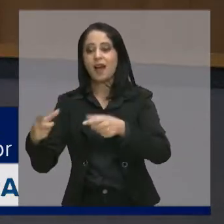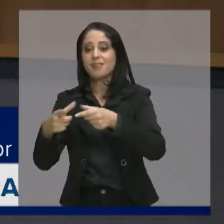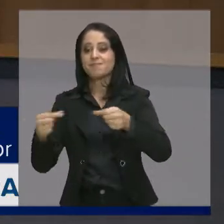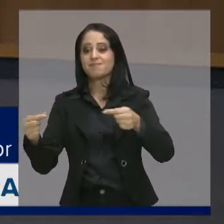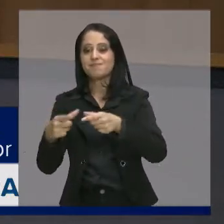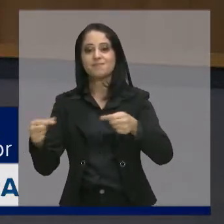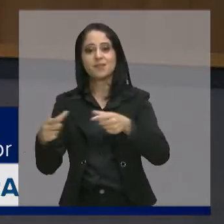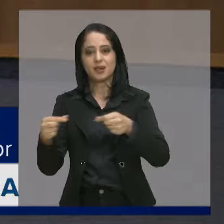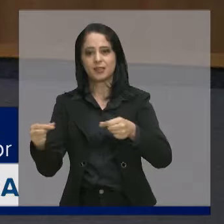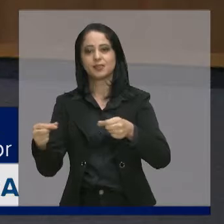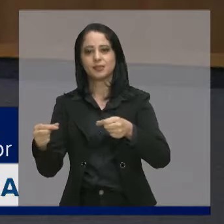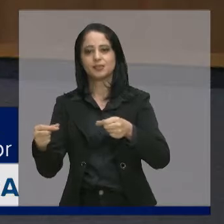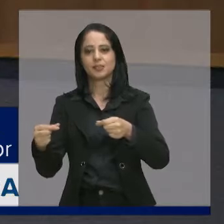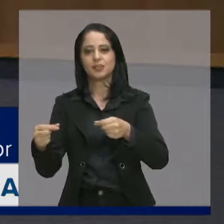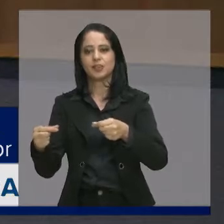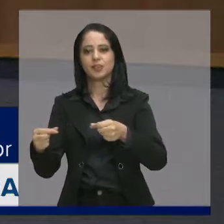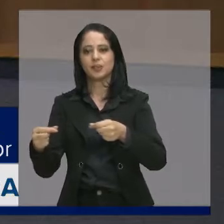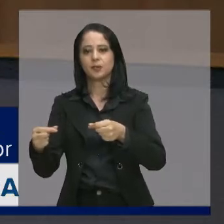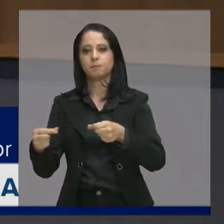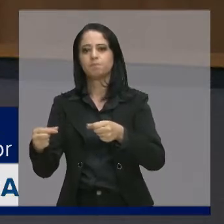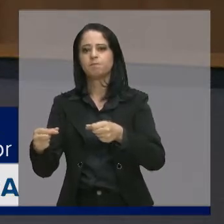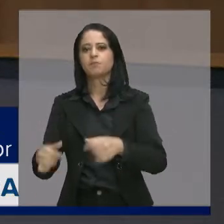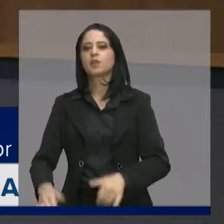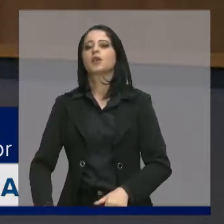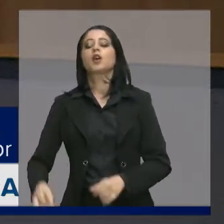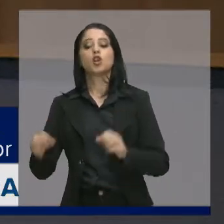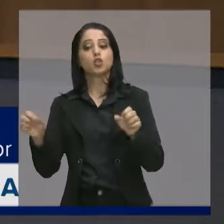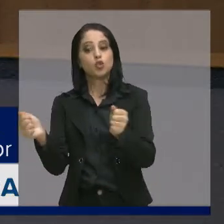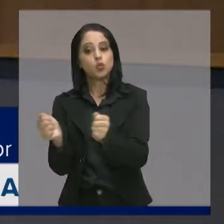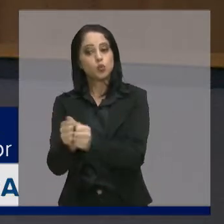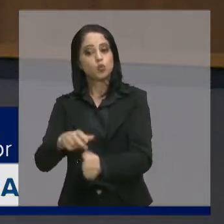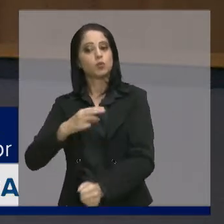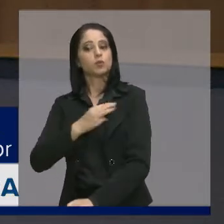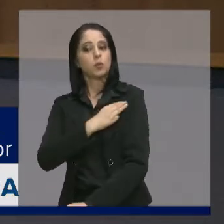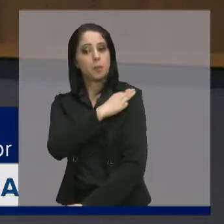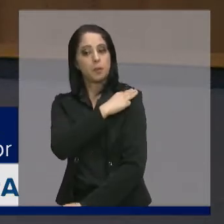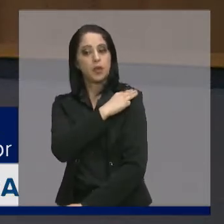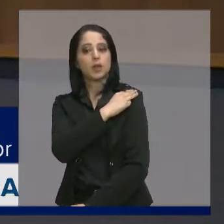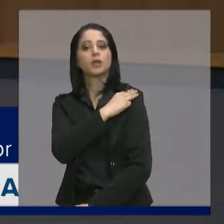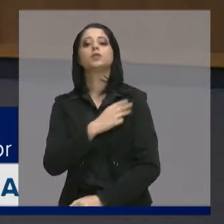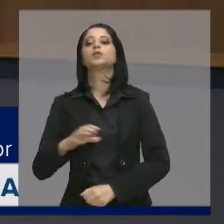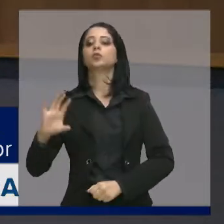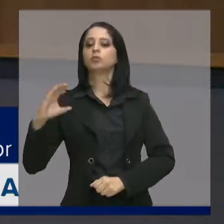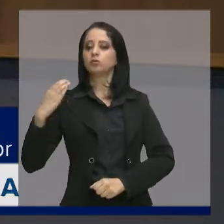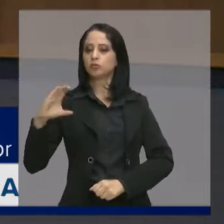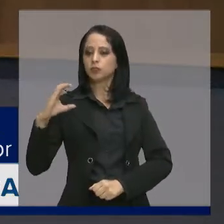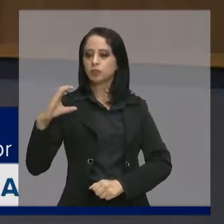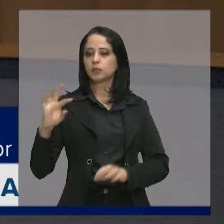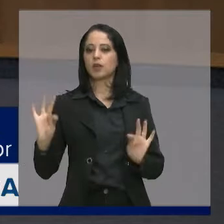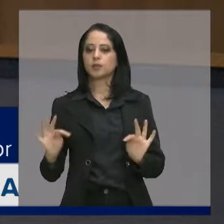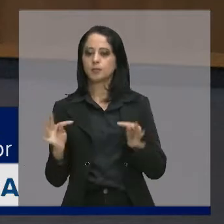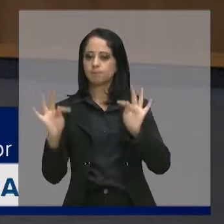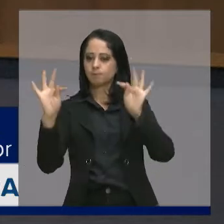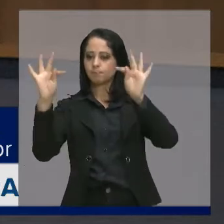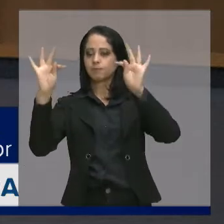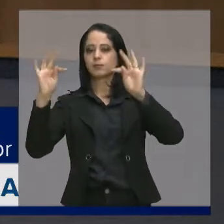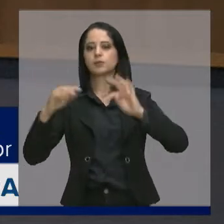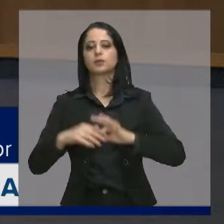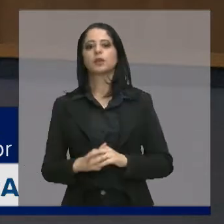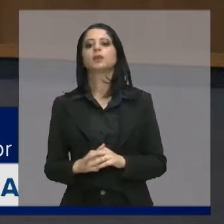na agenda em Brasília seja com o ministro de Ciência e Tecnologia, que veio várias vezes